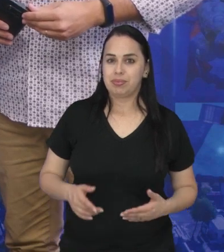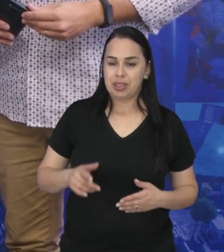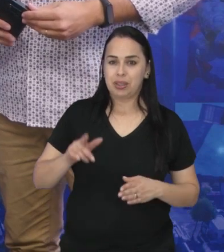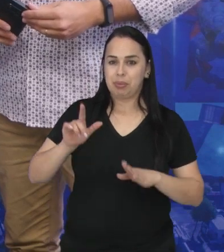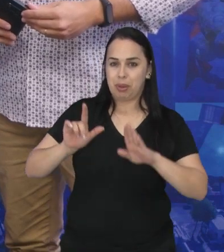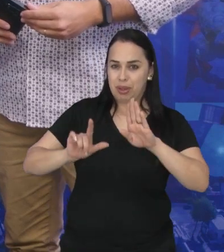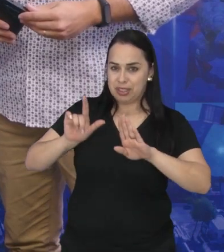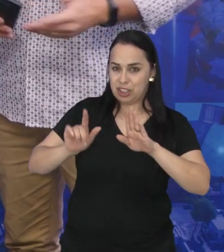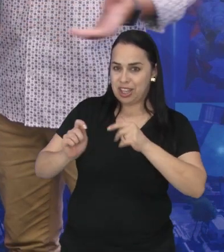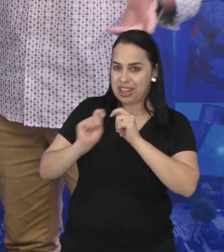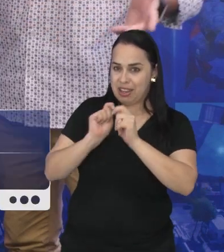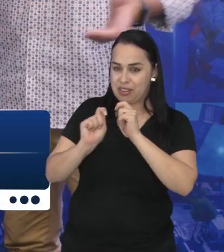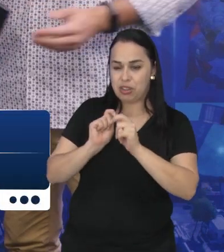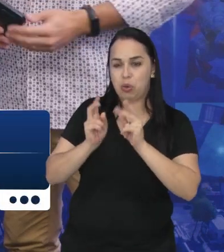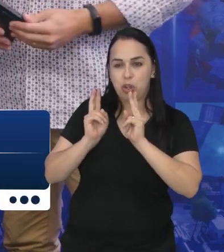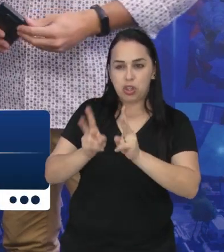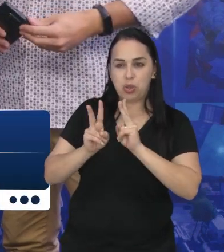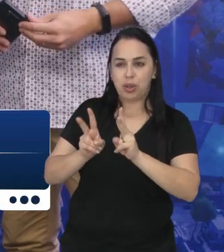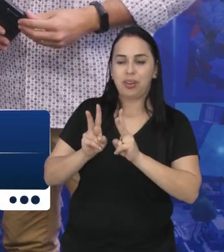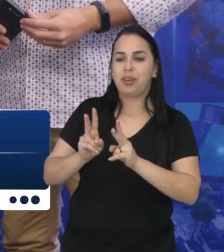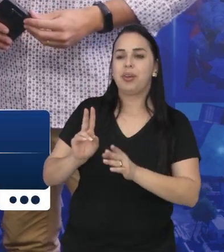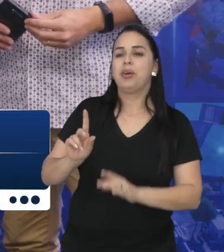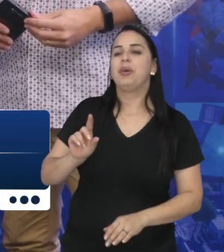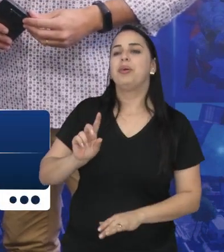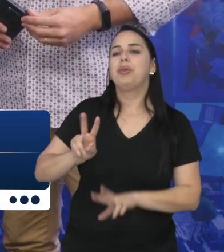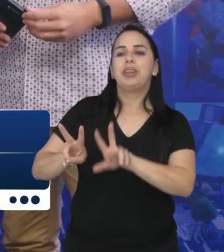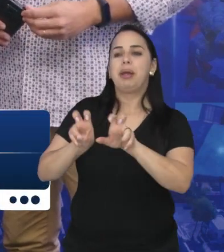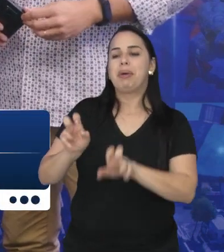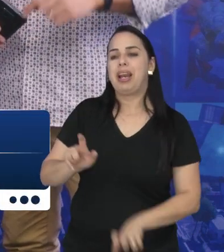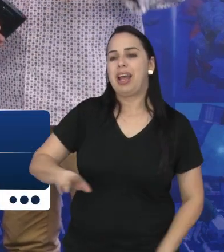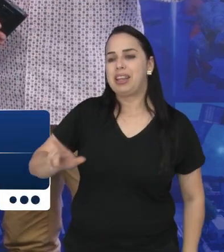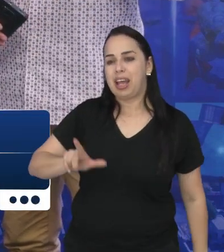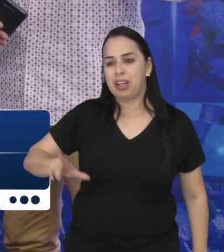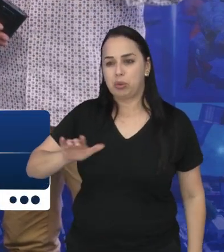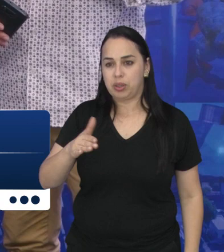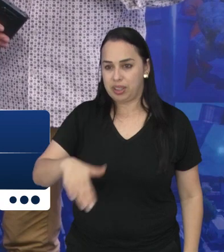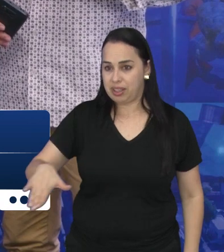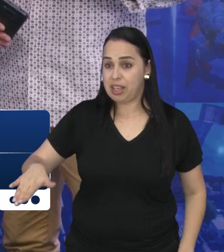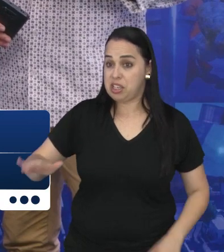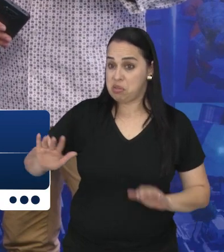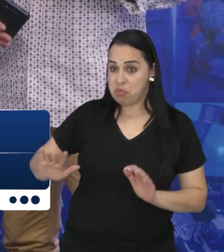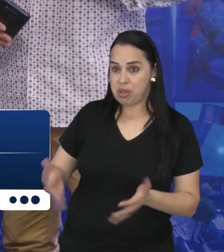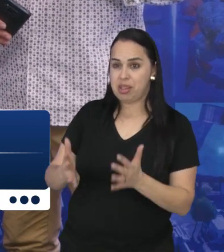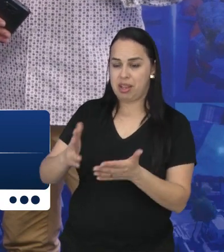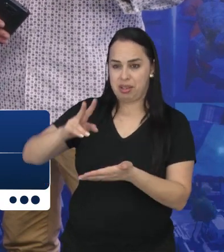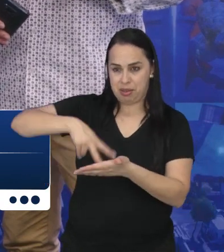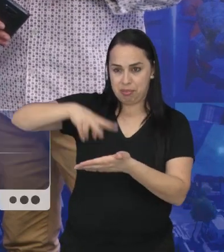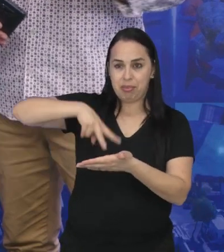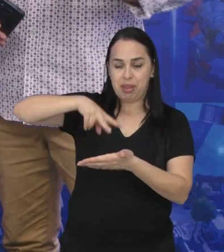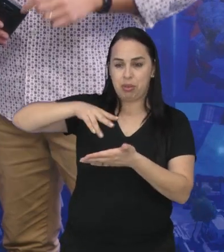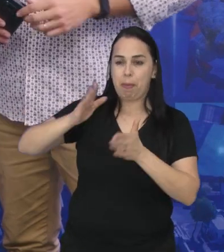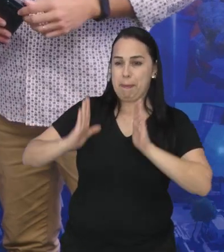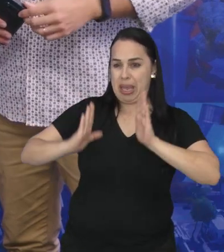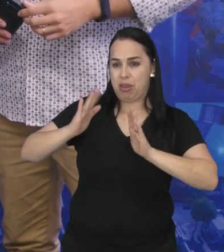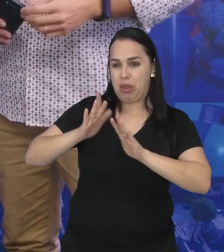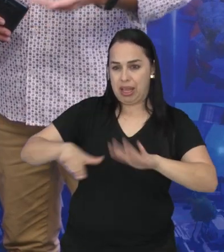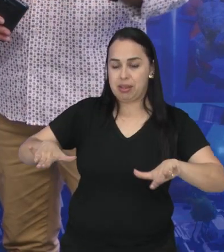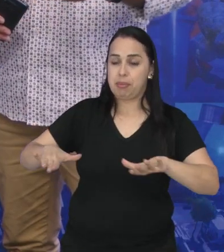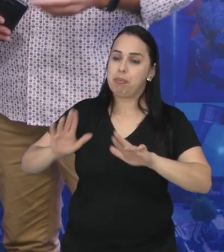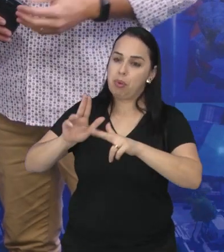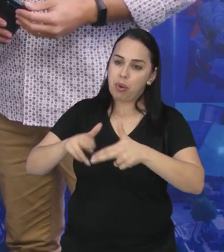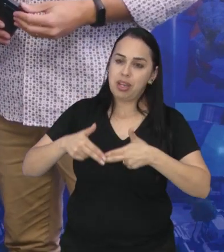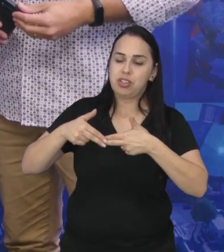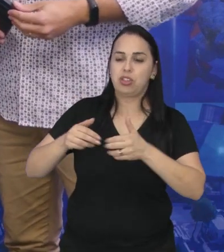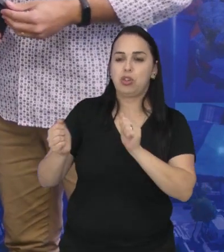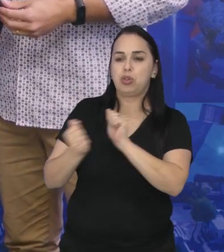E no Boletim Entrevista de hoje a gente continua falando sobre literatura infantil e o incentivo à leitura nessa fase da infância. E para